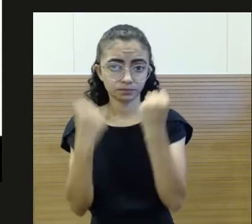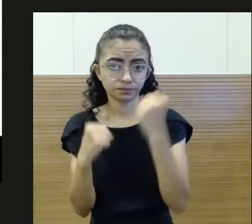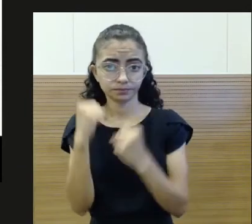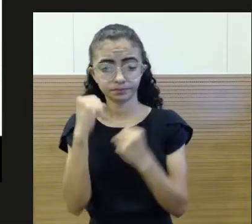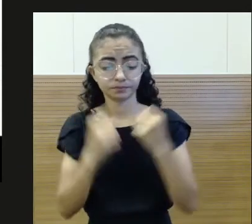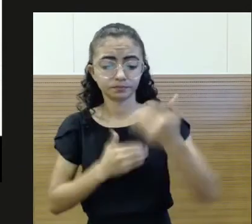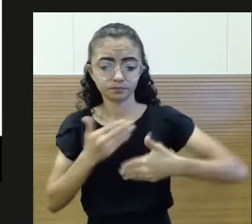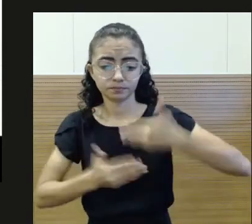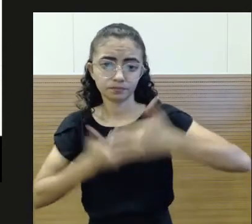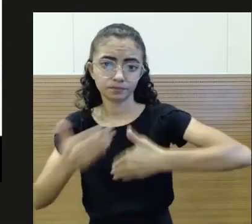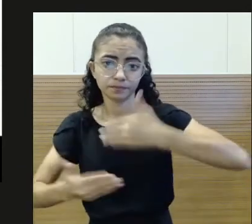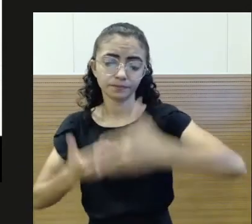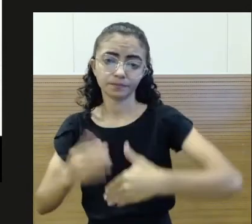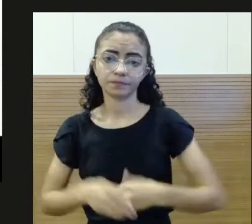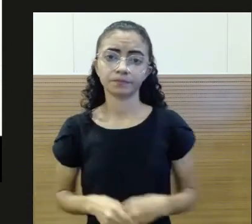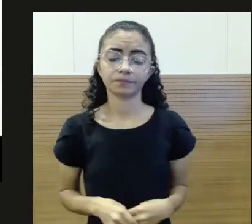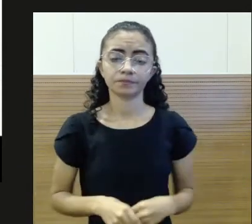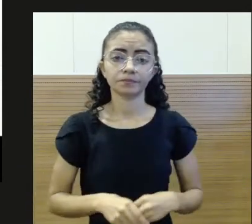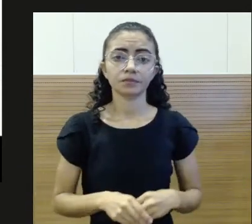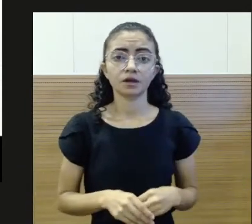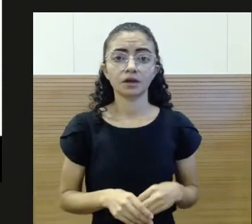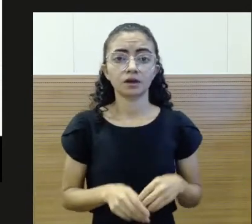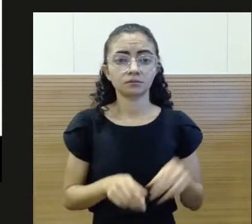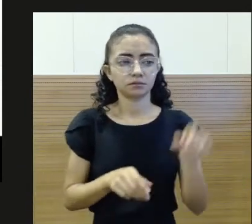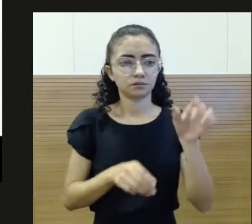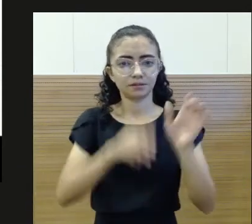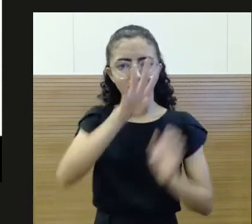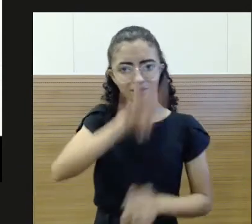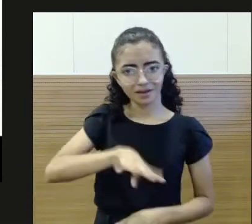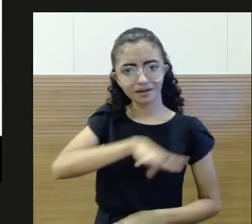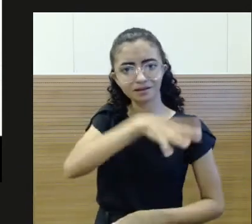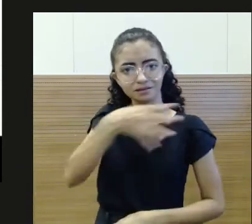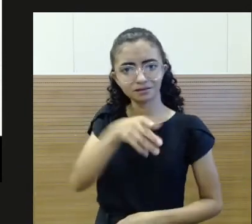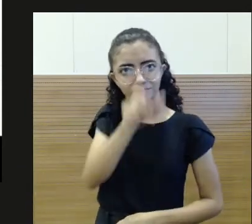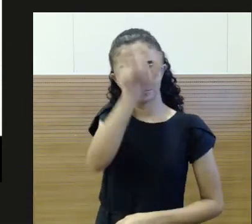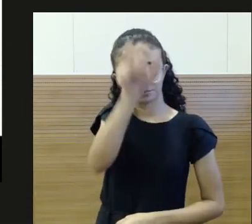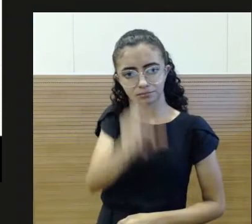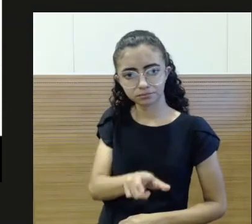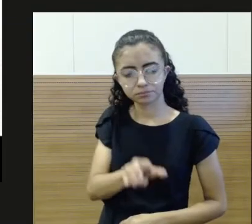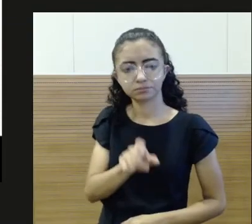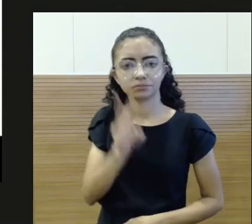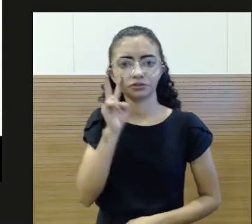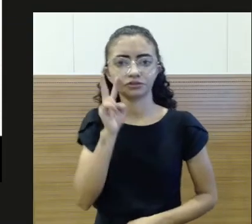do meio só de ultraprocessados, e a gente vê a diferença